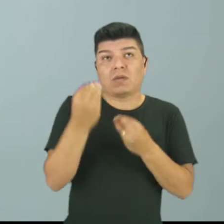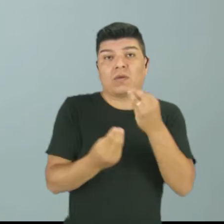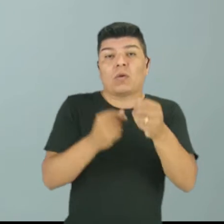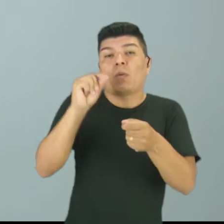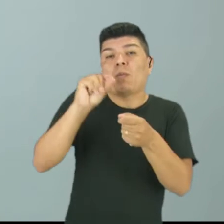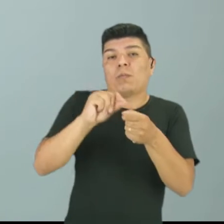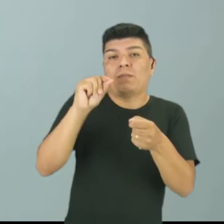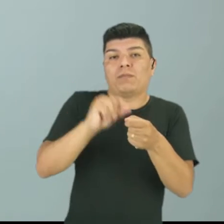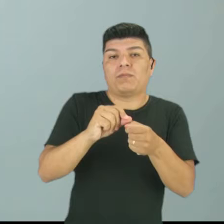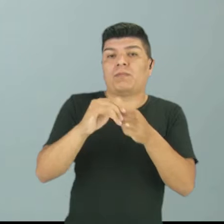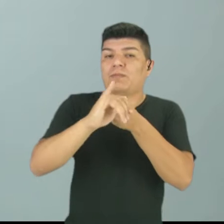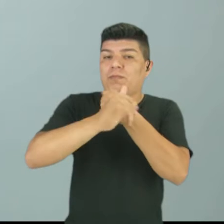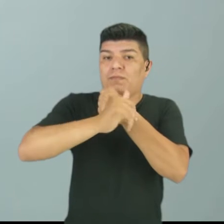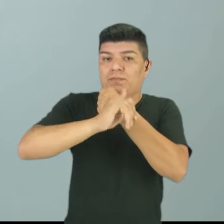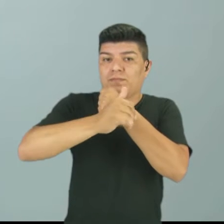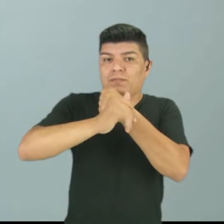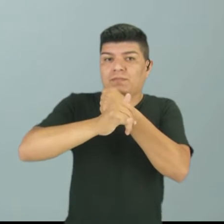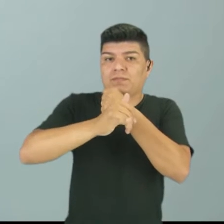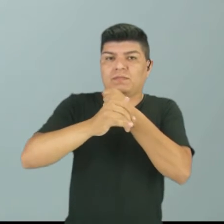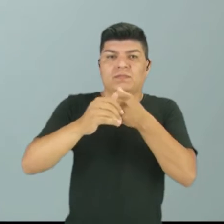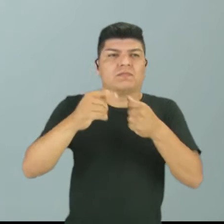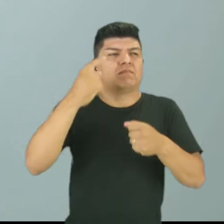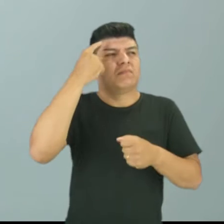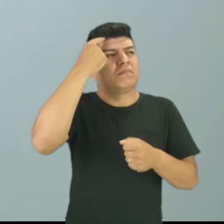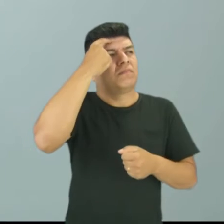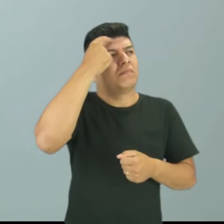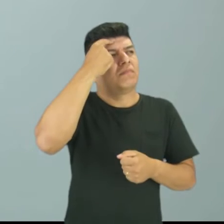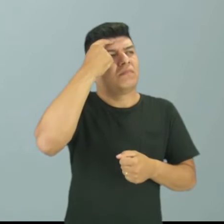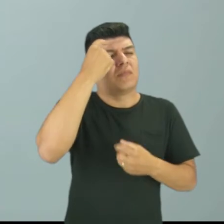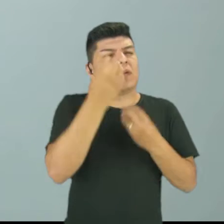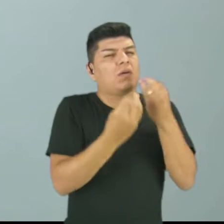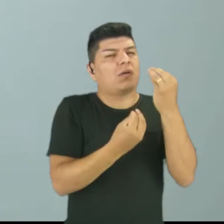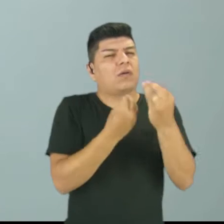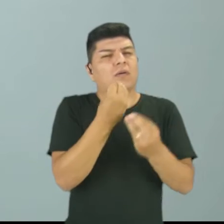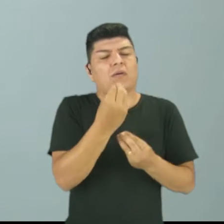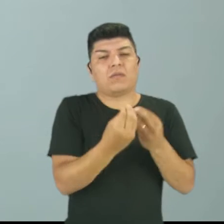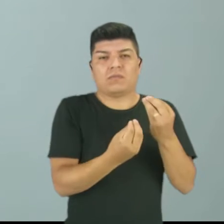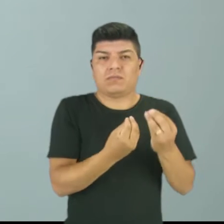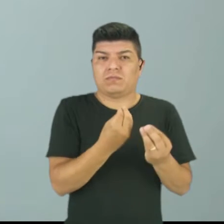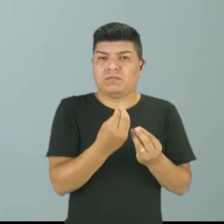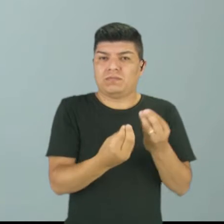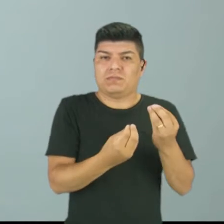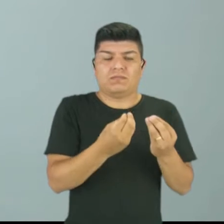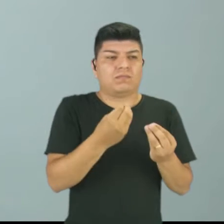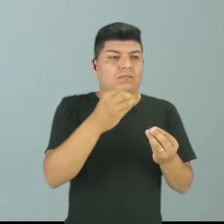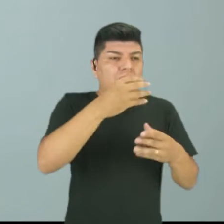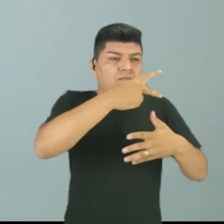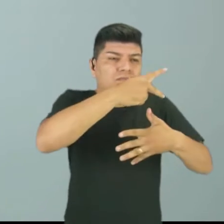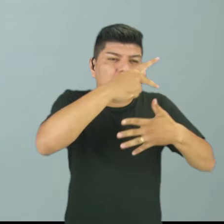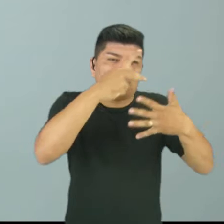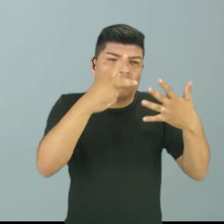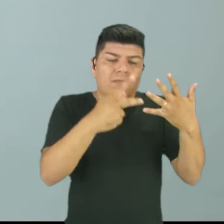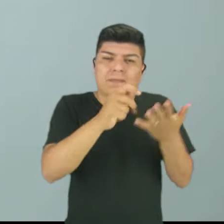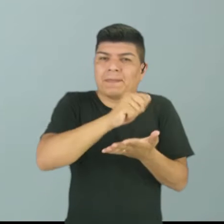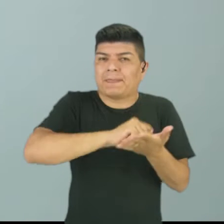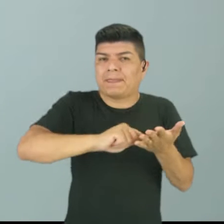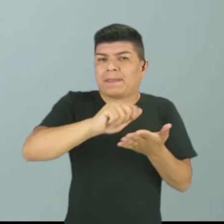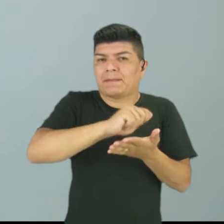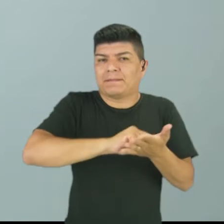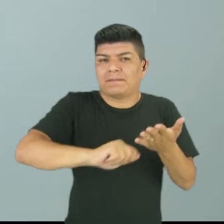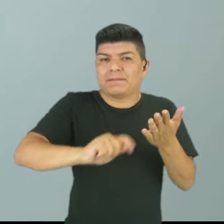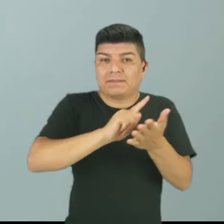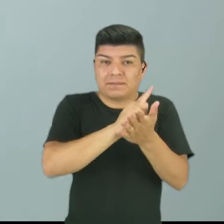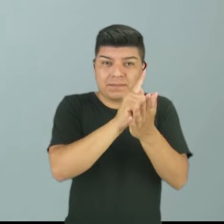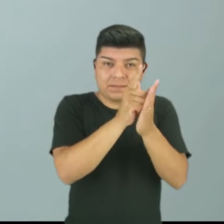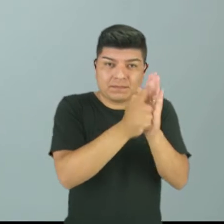como produzir uma crônica. O que eu devo pensar? Como eu devo agir? O que eu devo priorizar na escrita desse gênero?